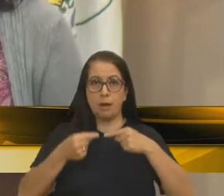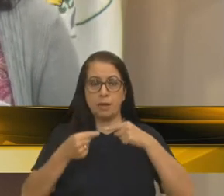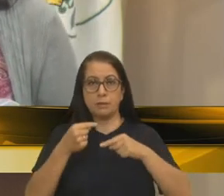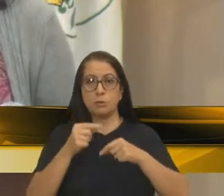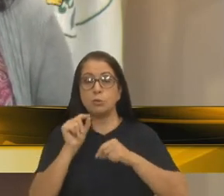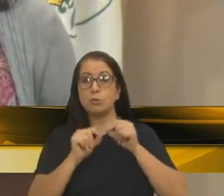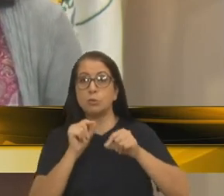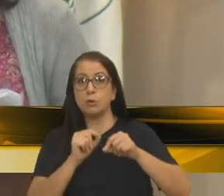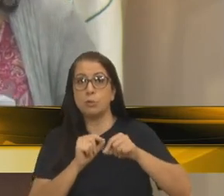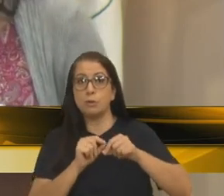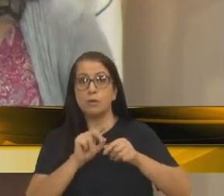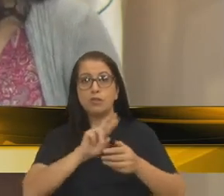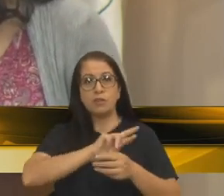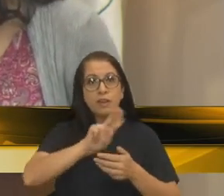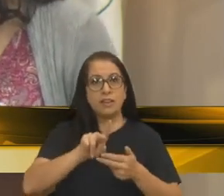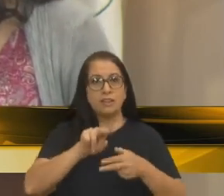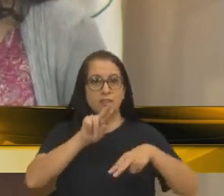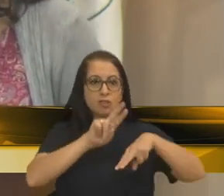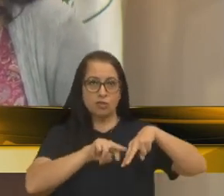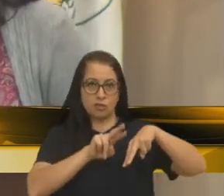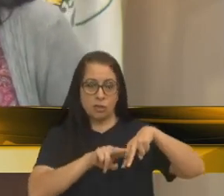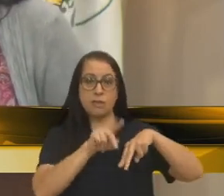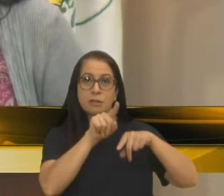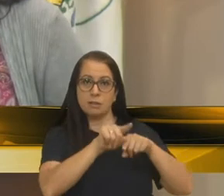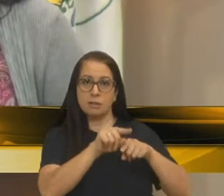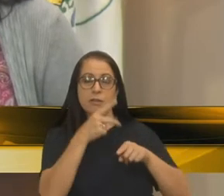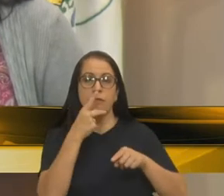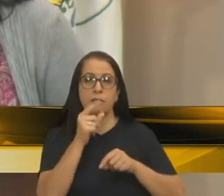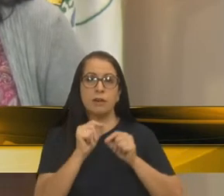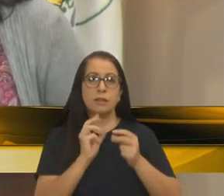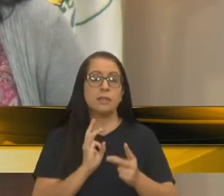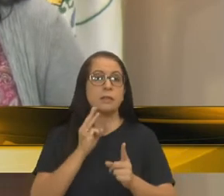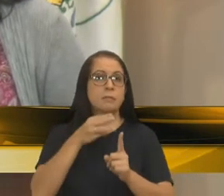gênero, especialmente na meta que trata sobre